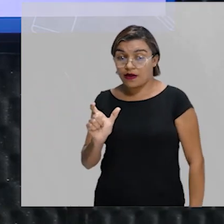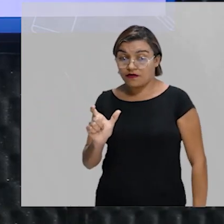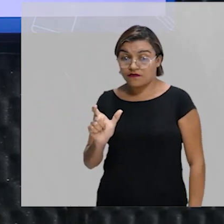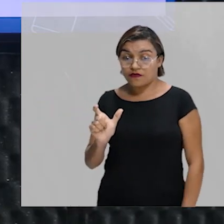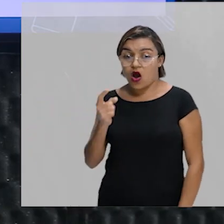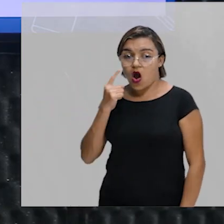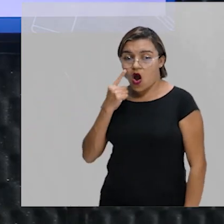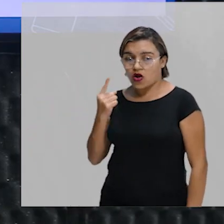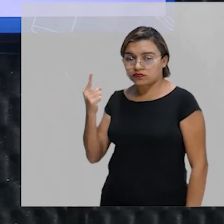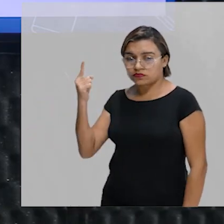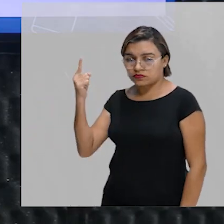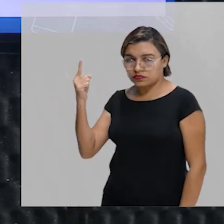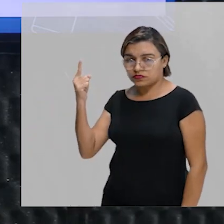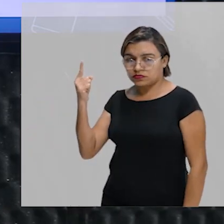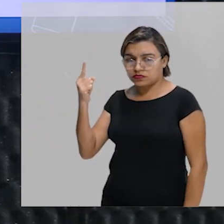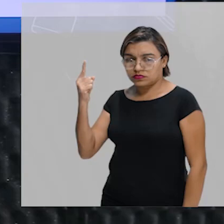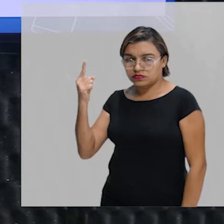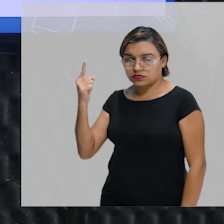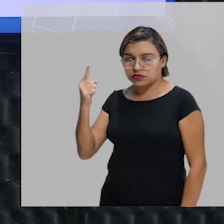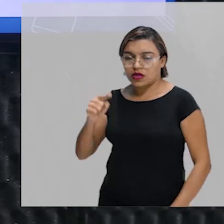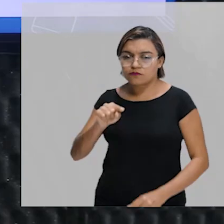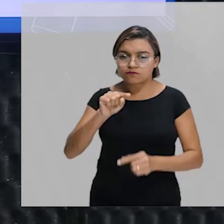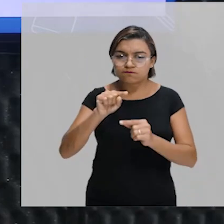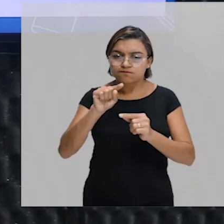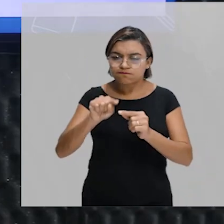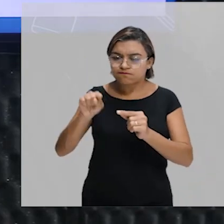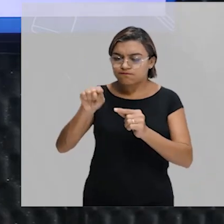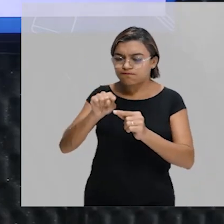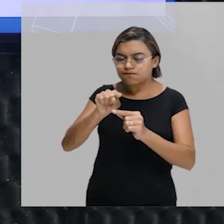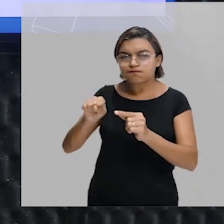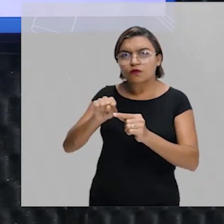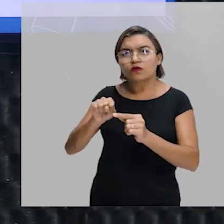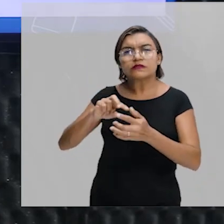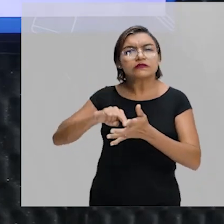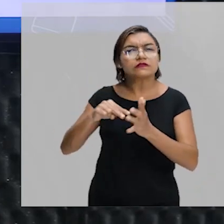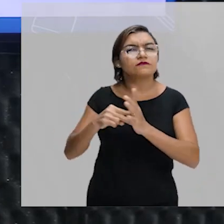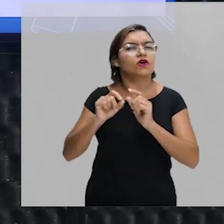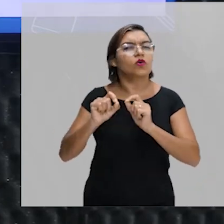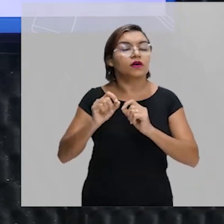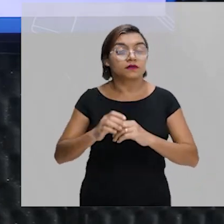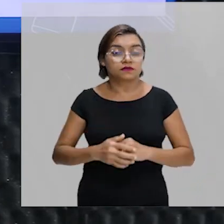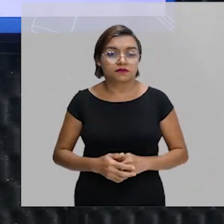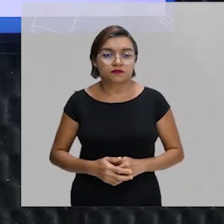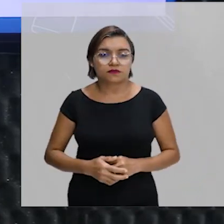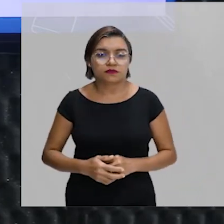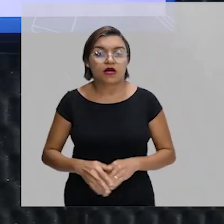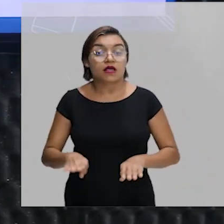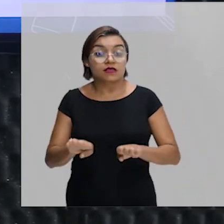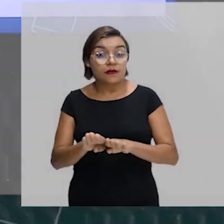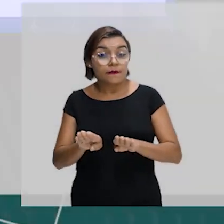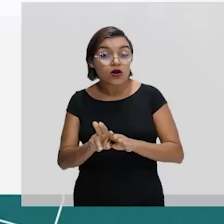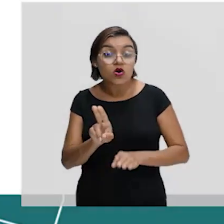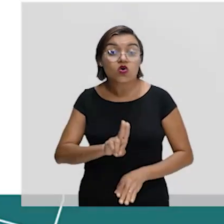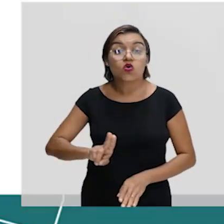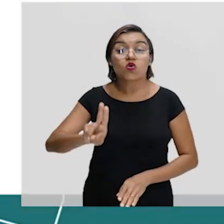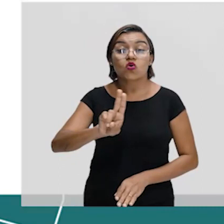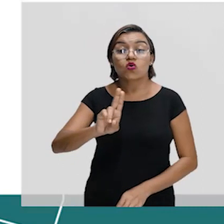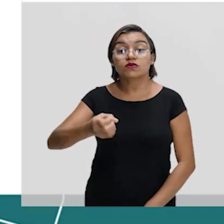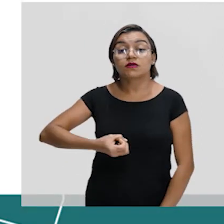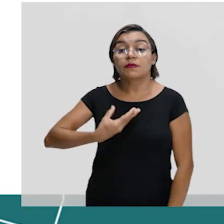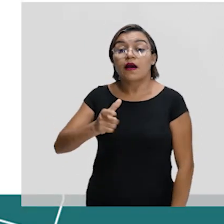aproveite, eu tenho asteriscos. O que significa esse asteriscos? Também se usa a expressão